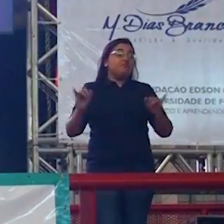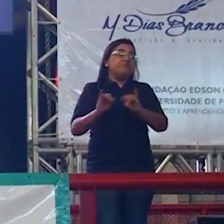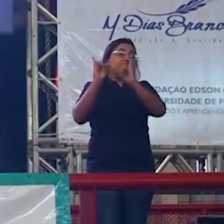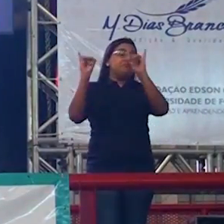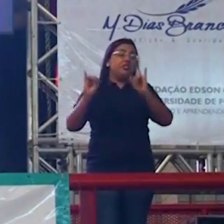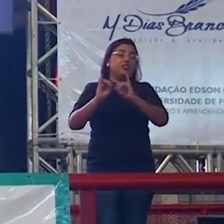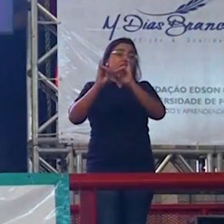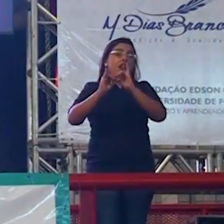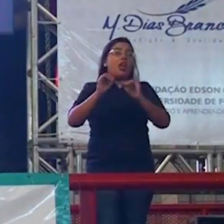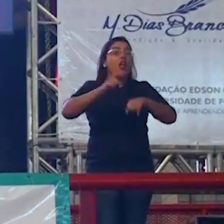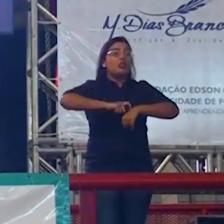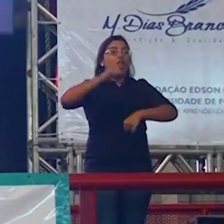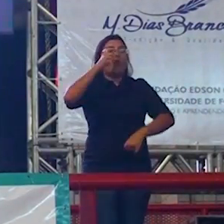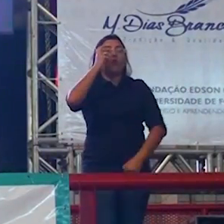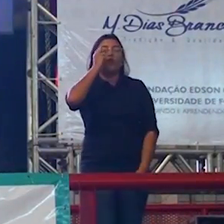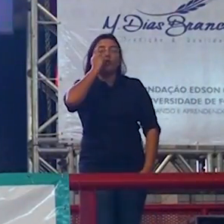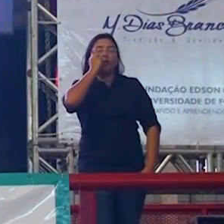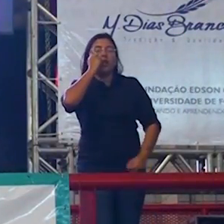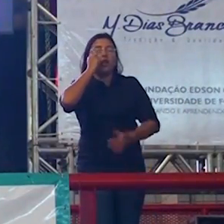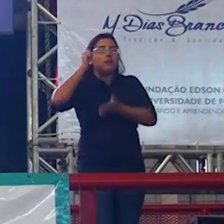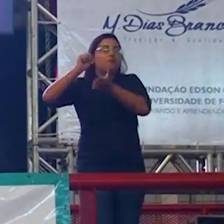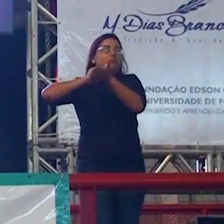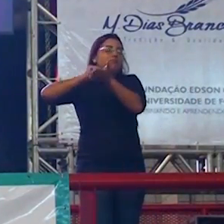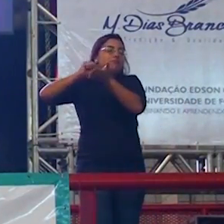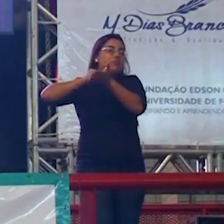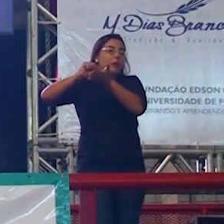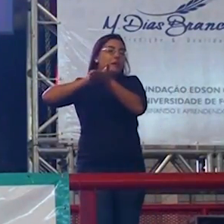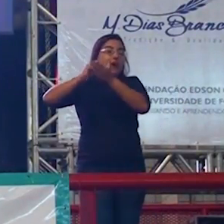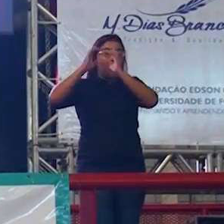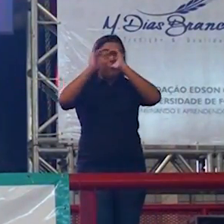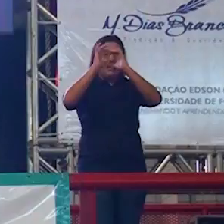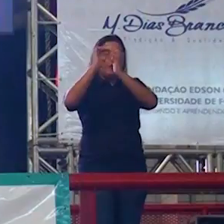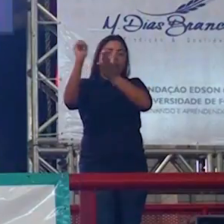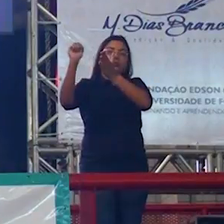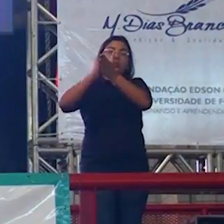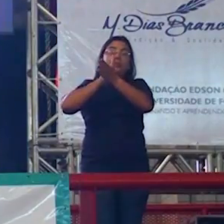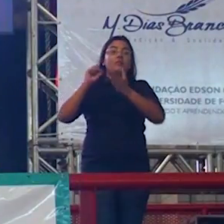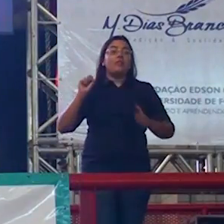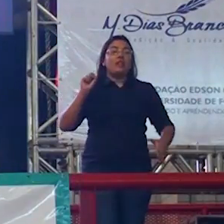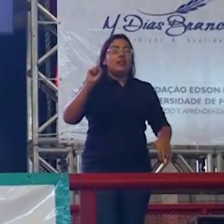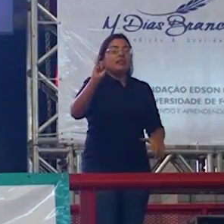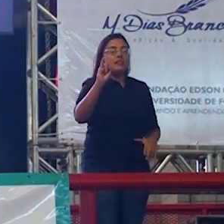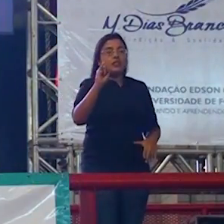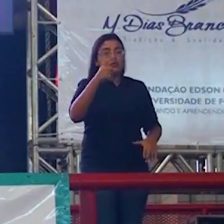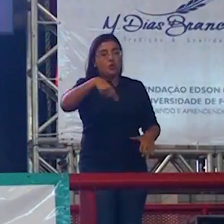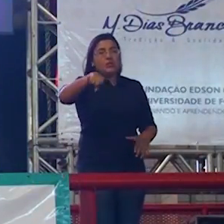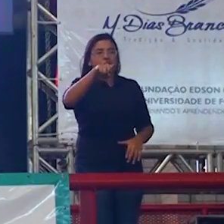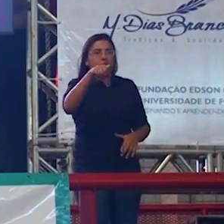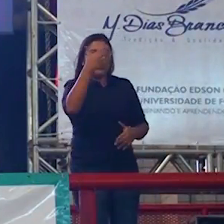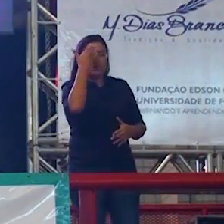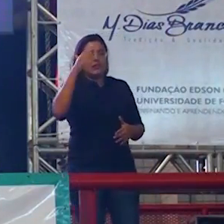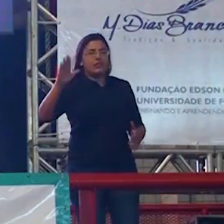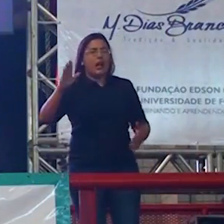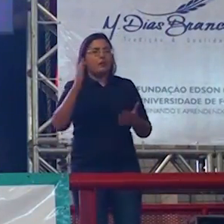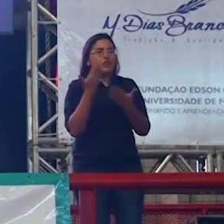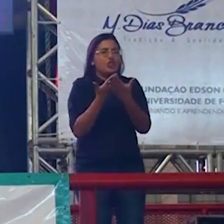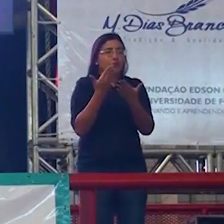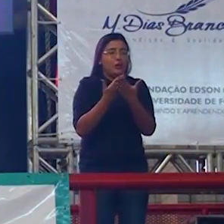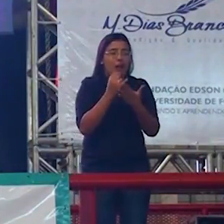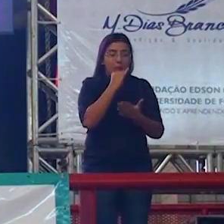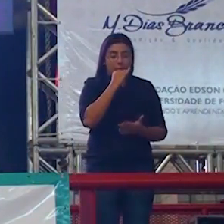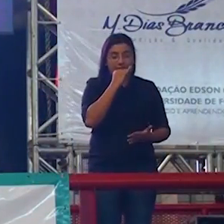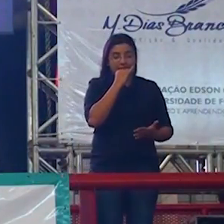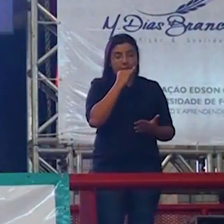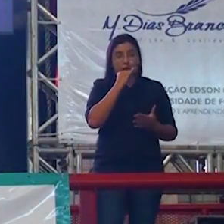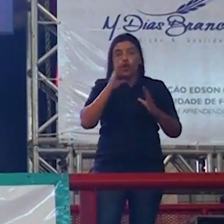quando você dá a dormir, o cérebro deleta tudo isso. Só que tem um problema. Se você não sabe estudar, junto com essas